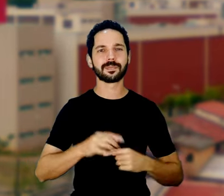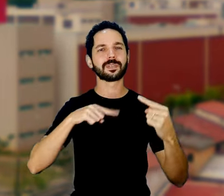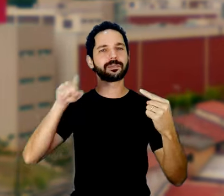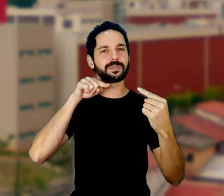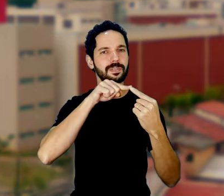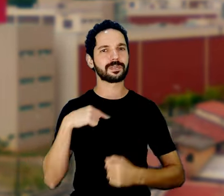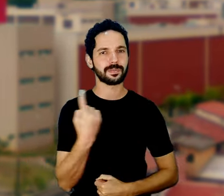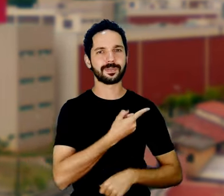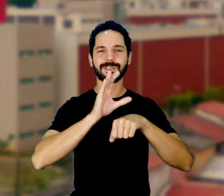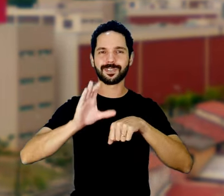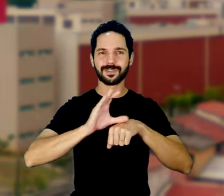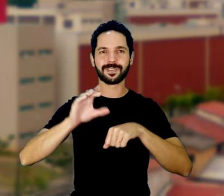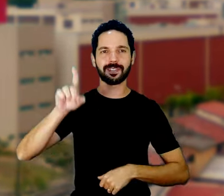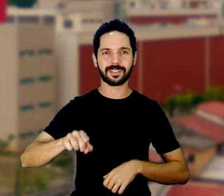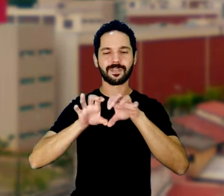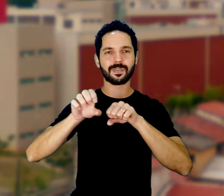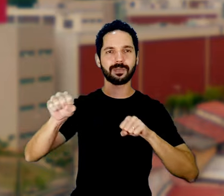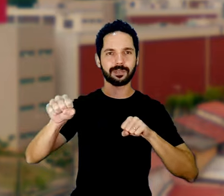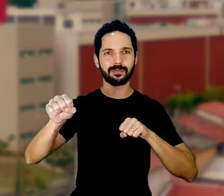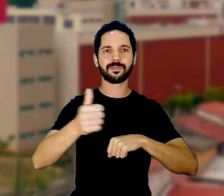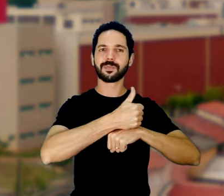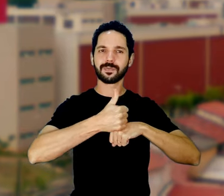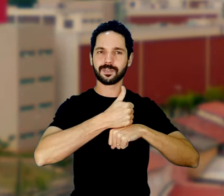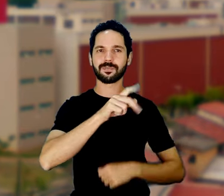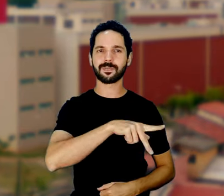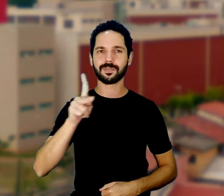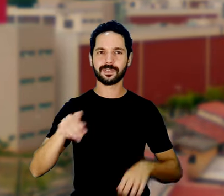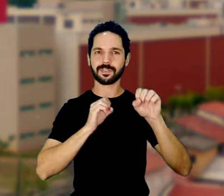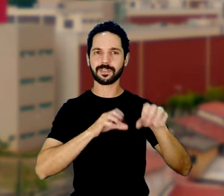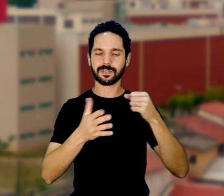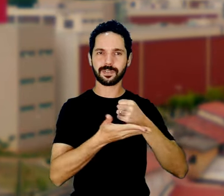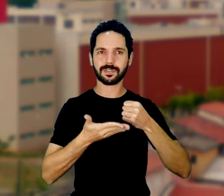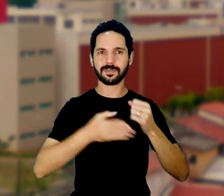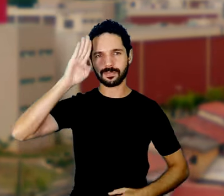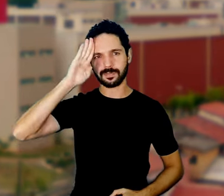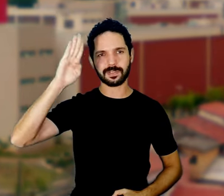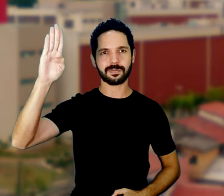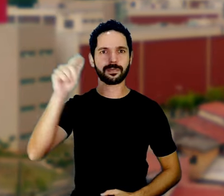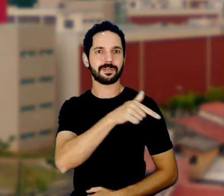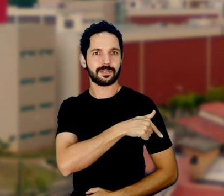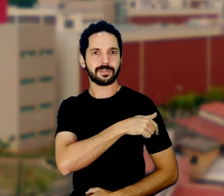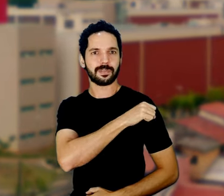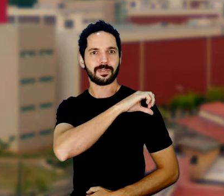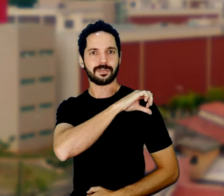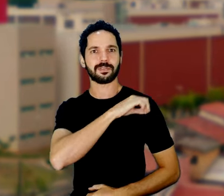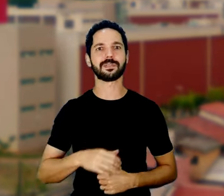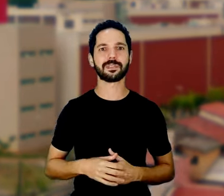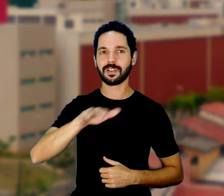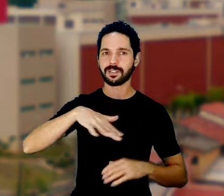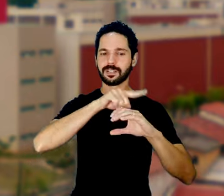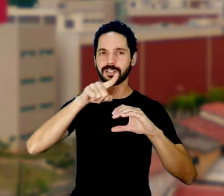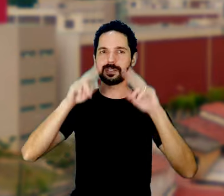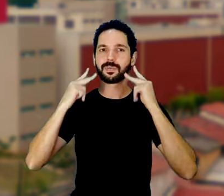O objetivo do nosso curso é a formação de professor para a educação básica, principalmente para os anos finais do ensino fundamental 2 na área